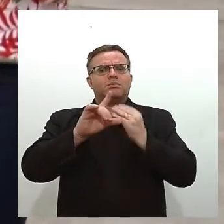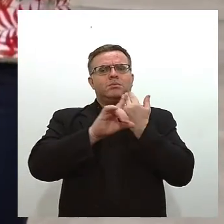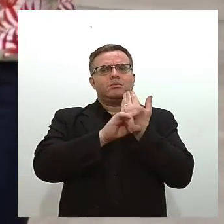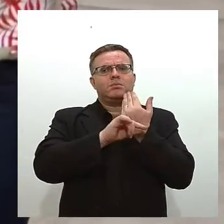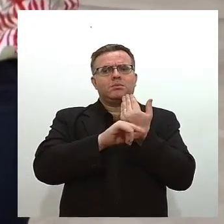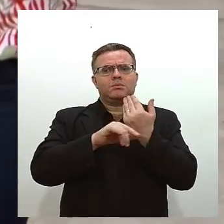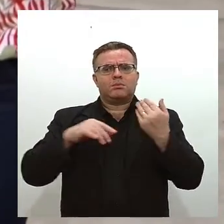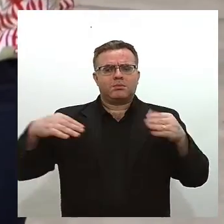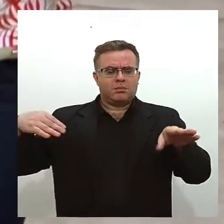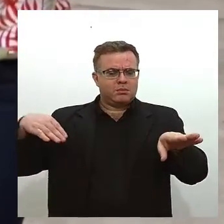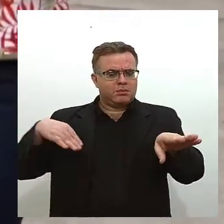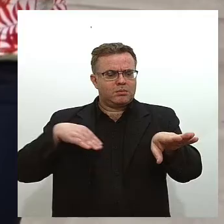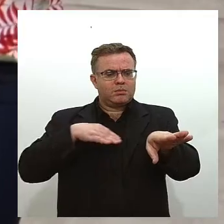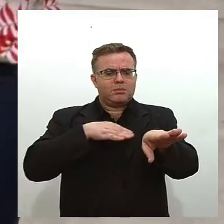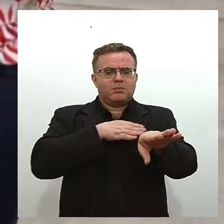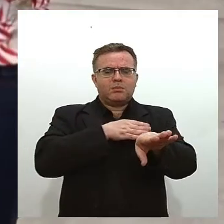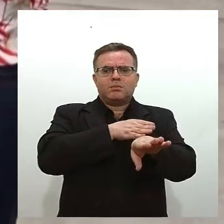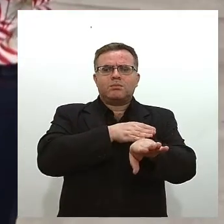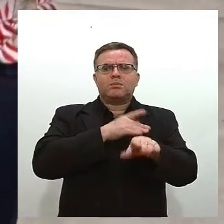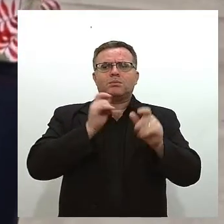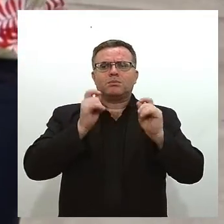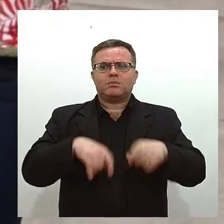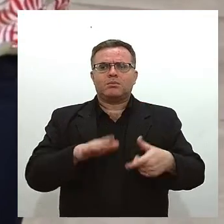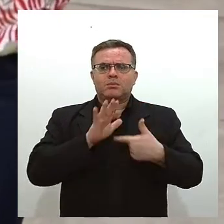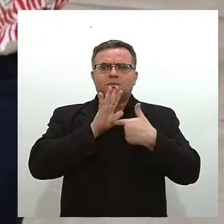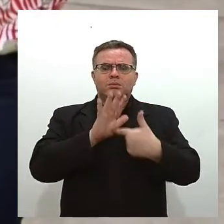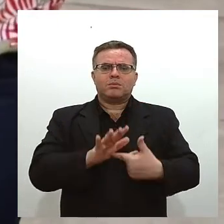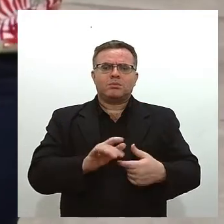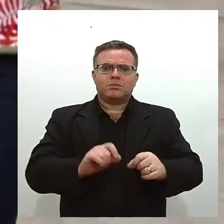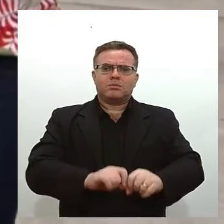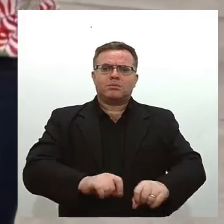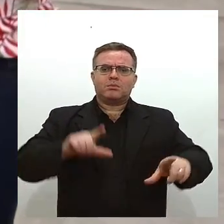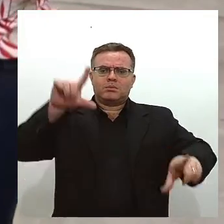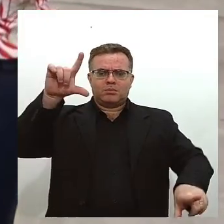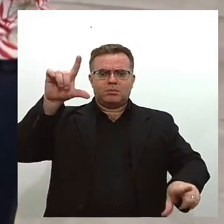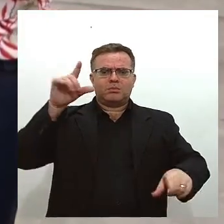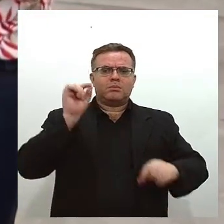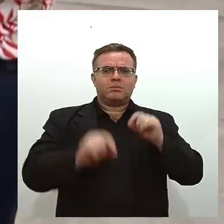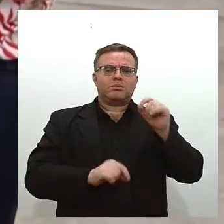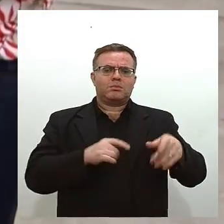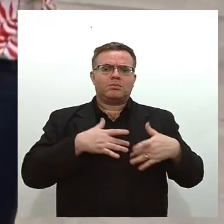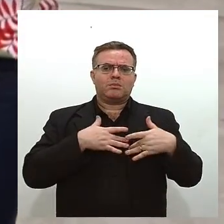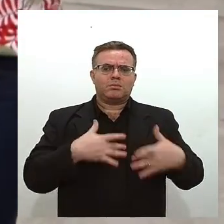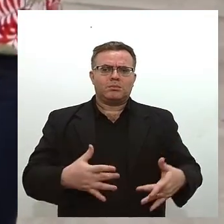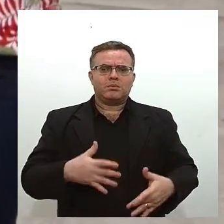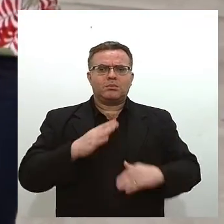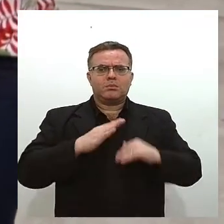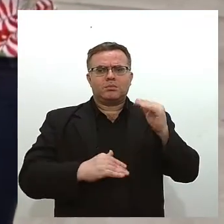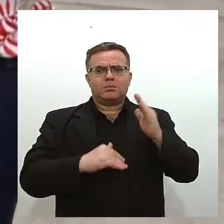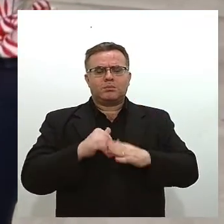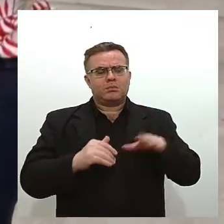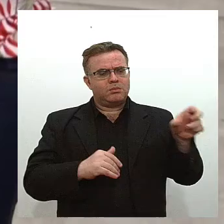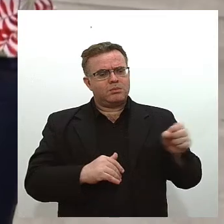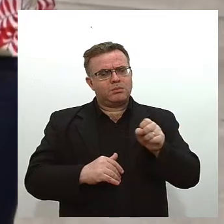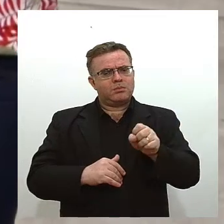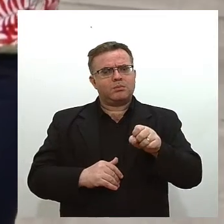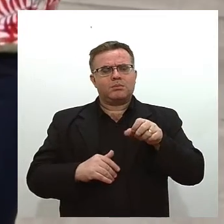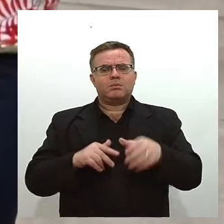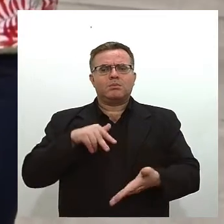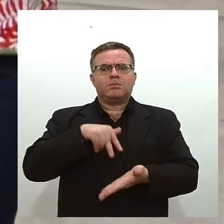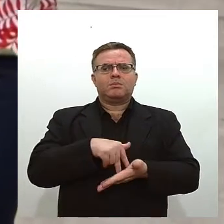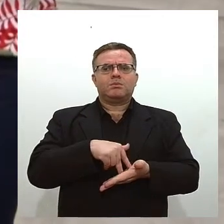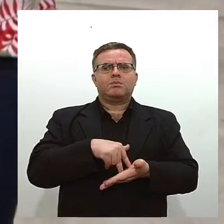parque. As pessoas podem identificar o nosso banner, o toldo, com um profissional nosso que fica aqui